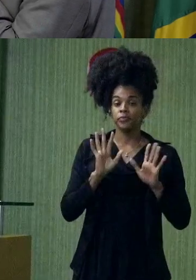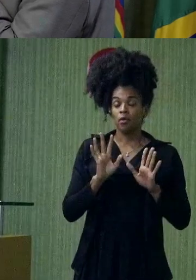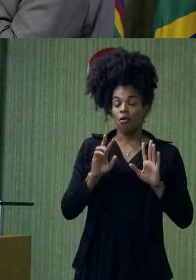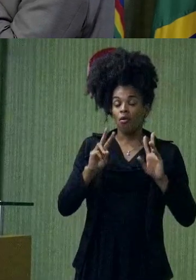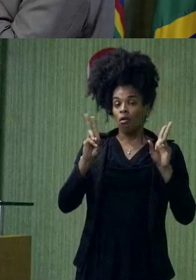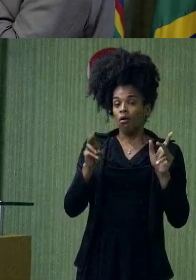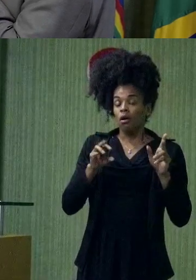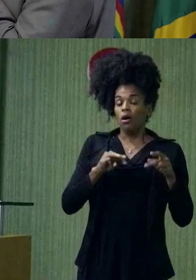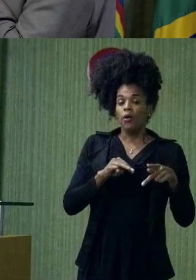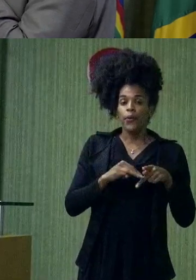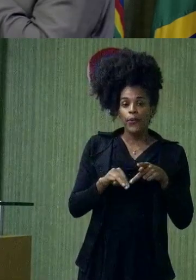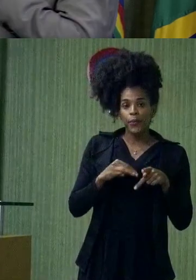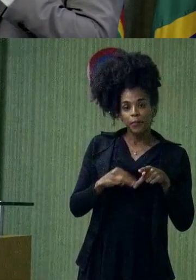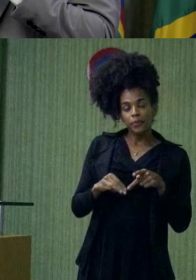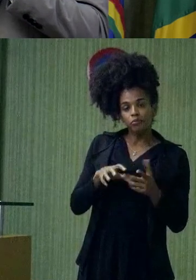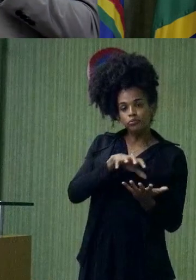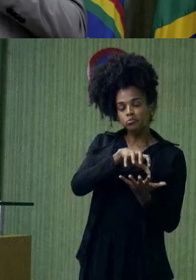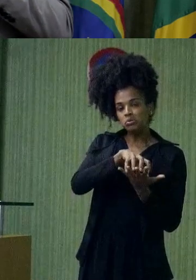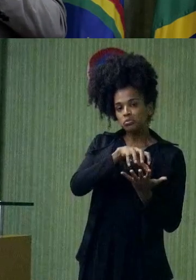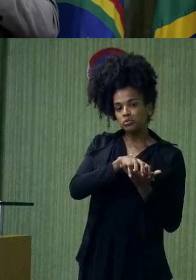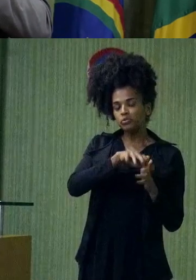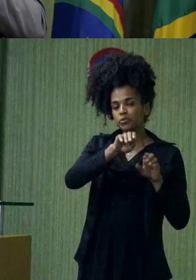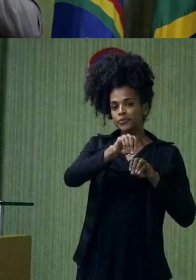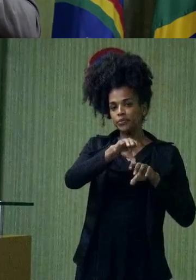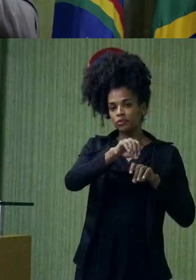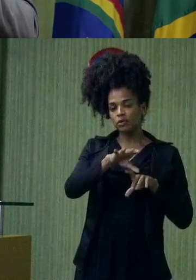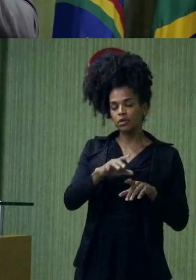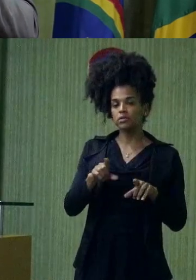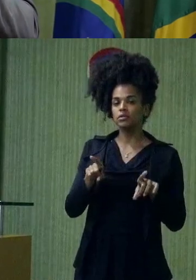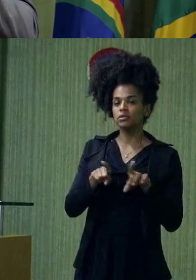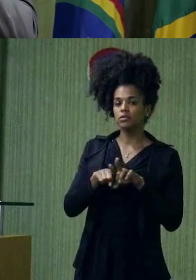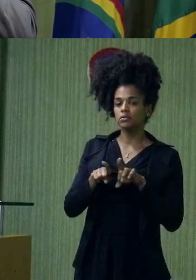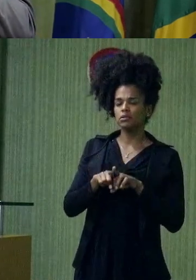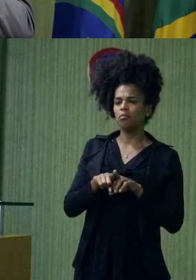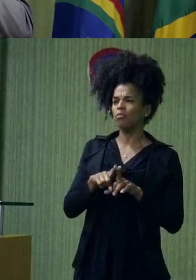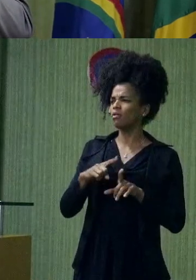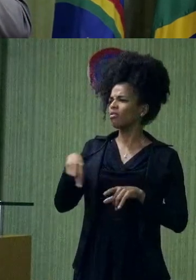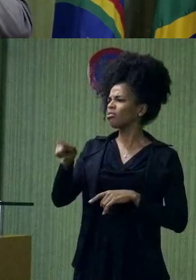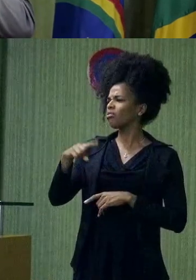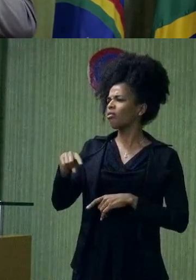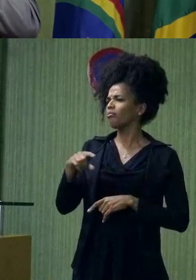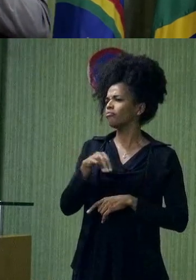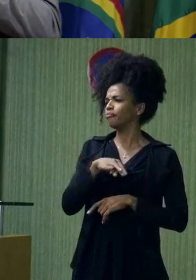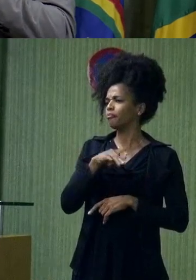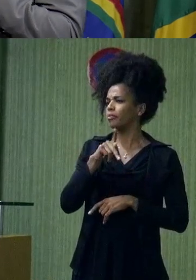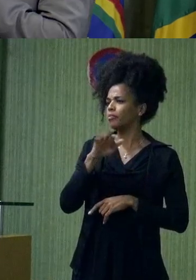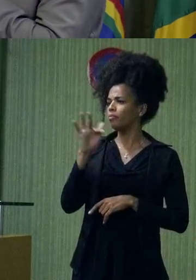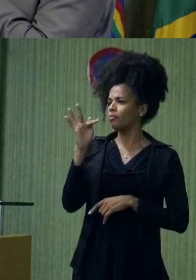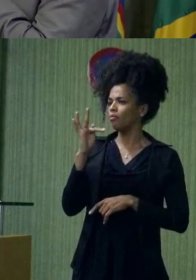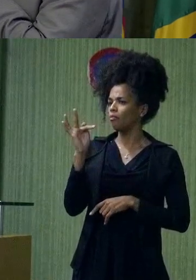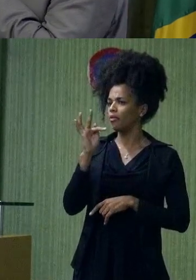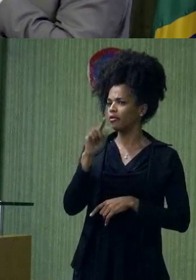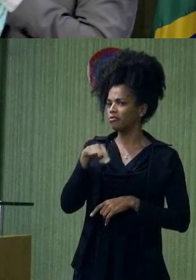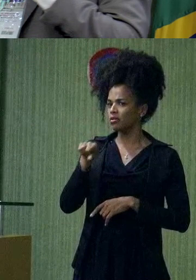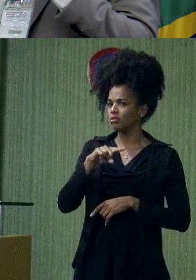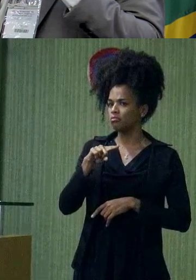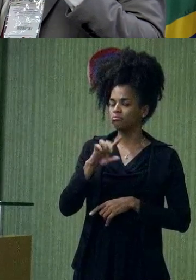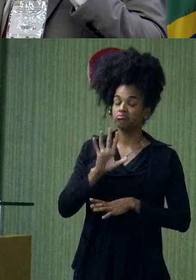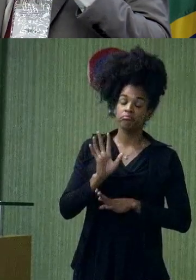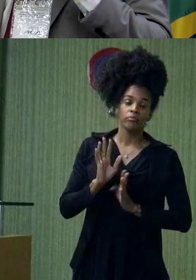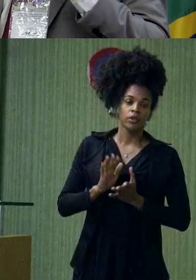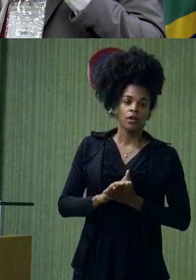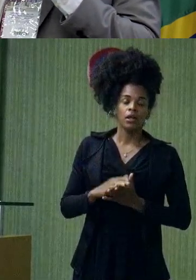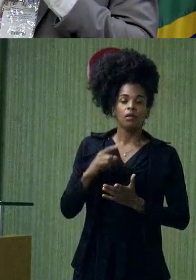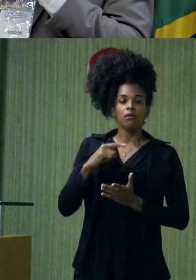educação e procuradorias eventualmente não sei se tem alguém do MPF aqui presente né as procuradorias também que tem os